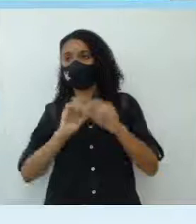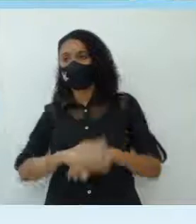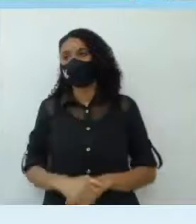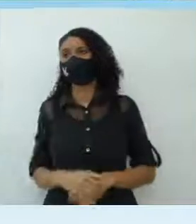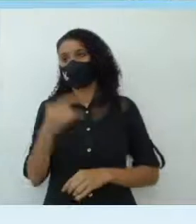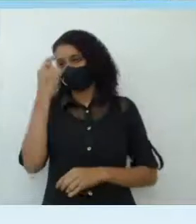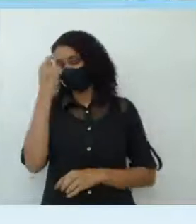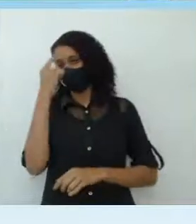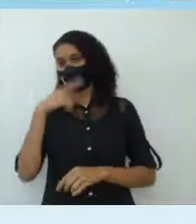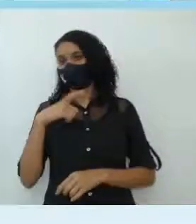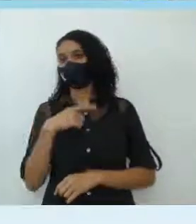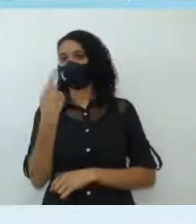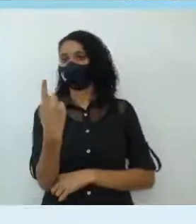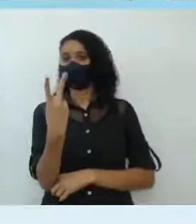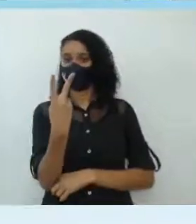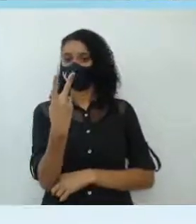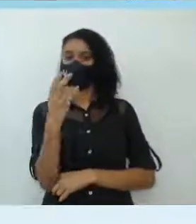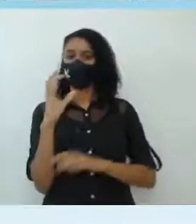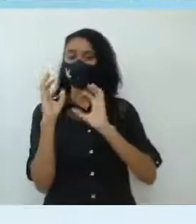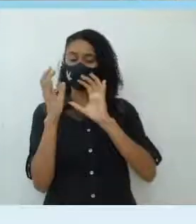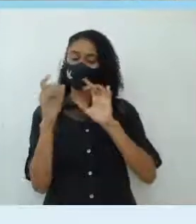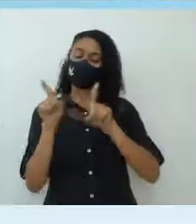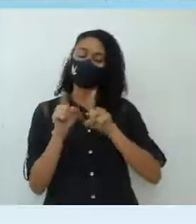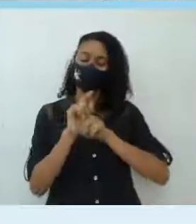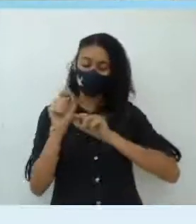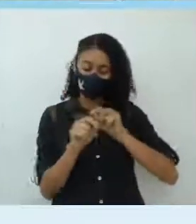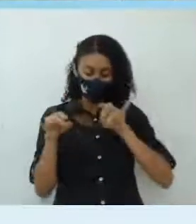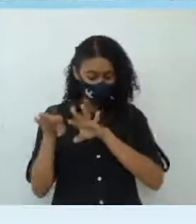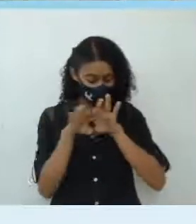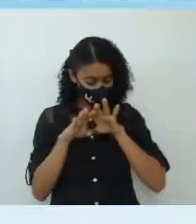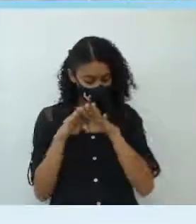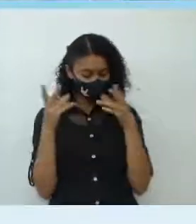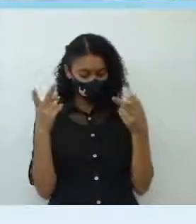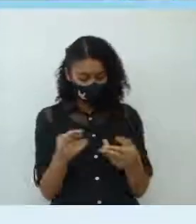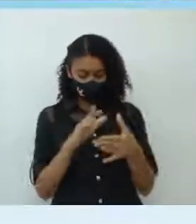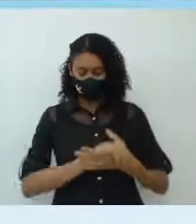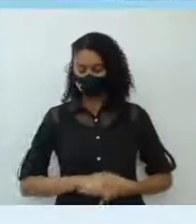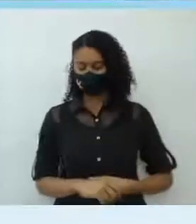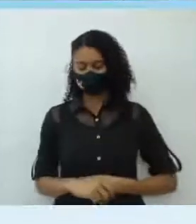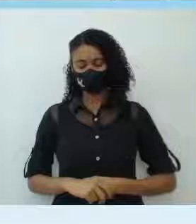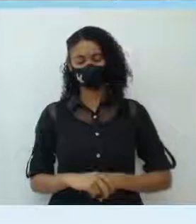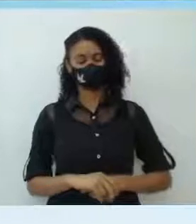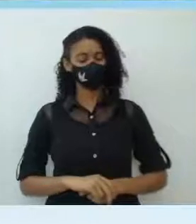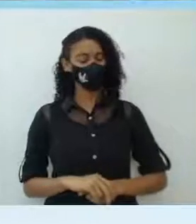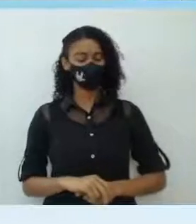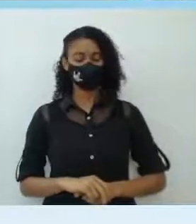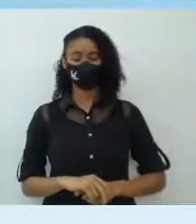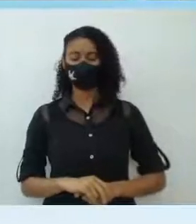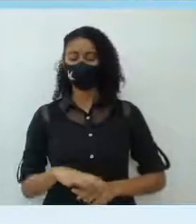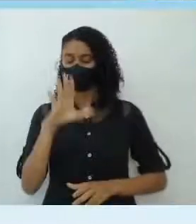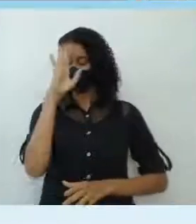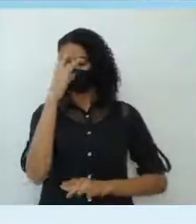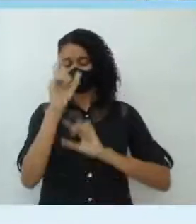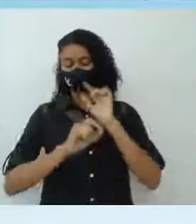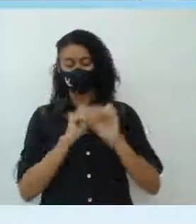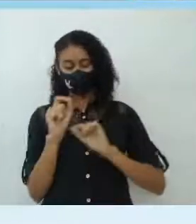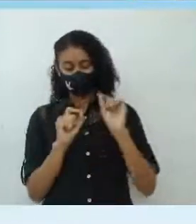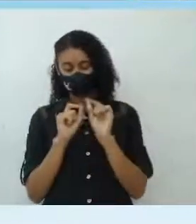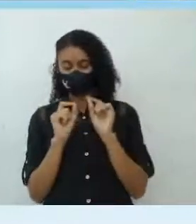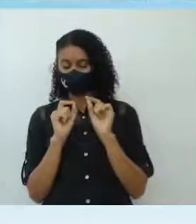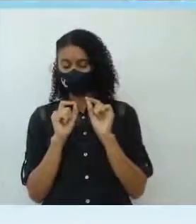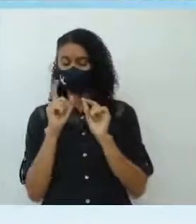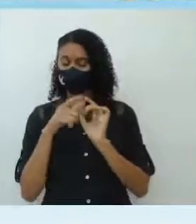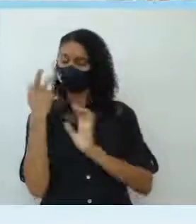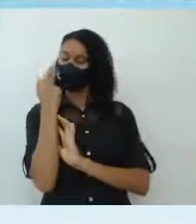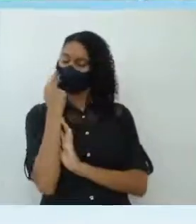que eu tenho aí duas bolinhas, elas têm exatamente o mesmo tamanho e a gente decide por alguma razão, e isso é